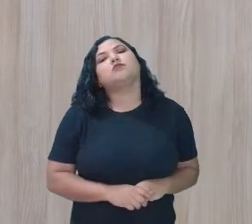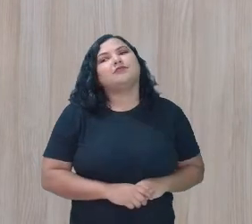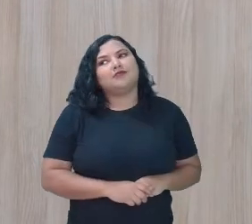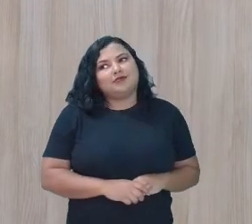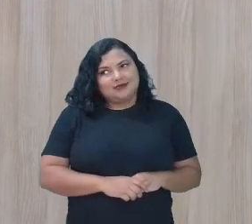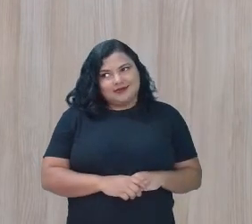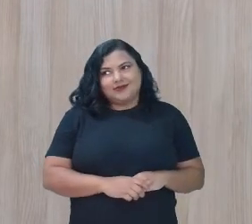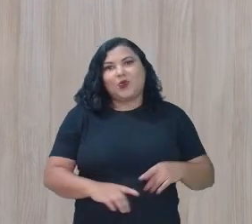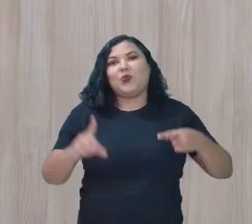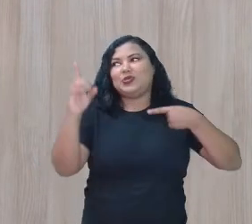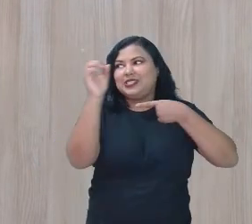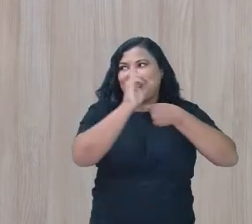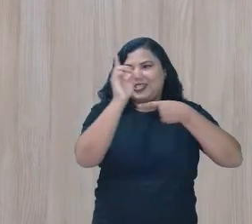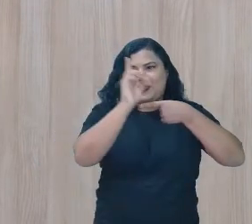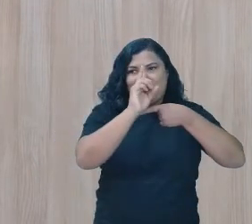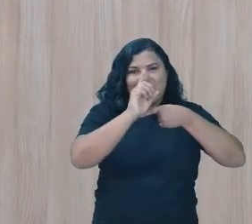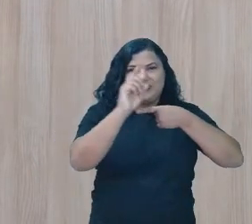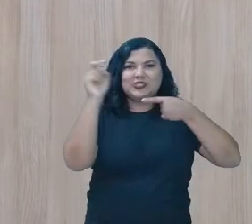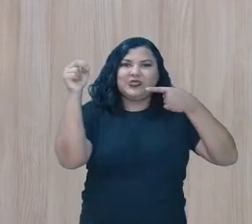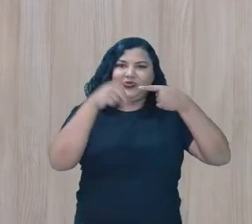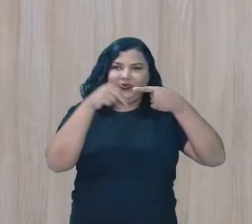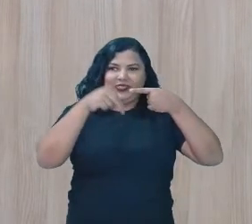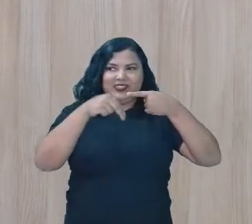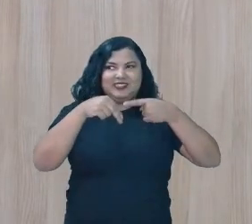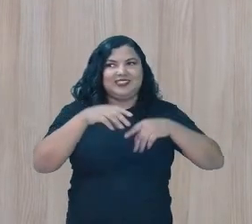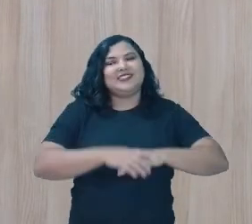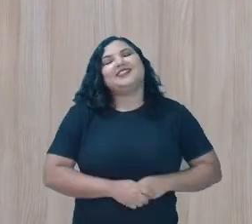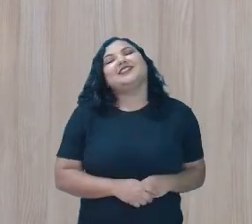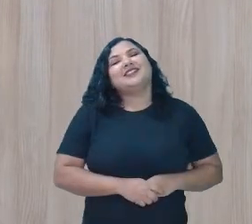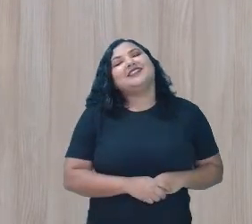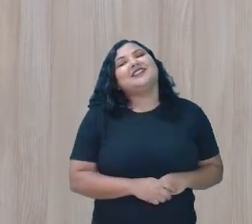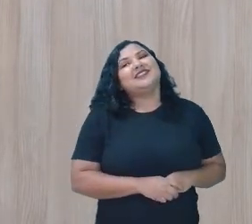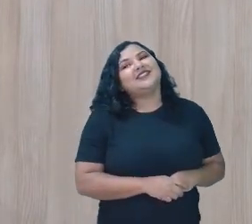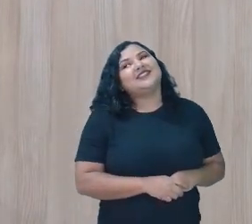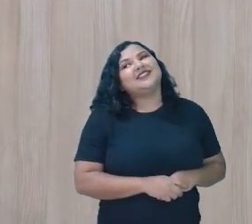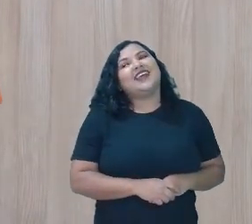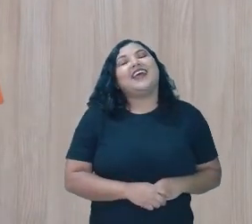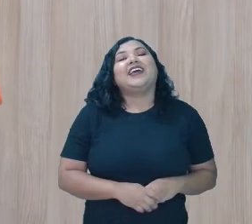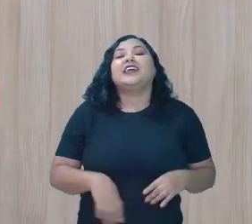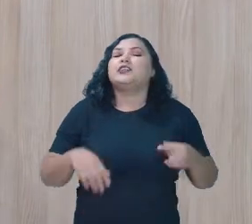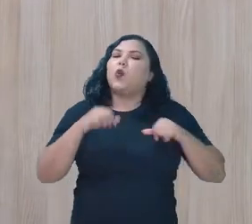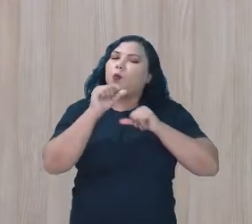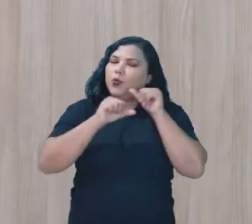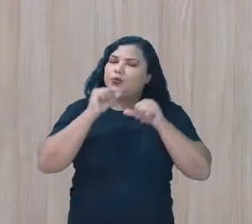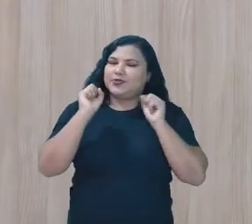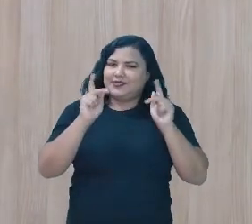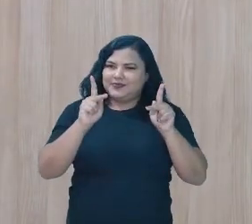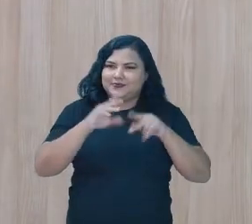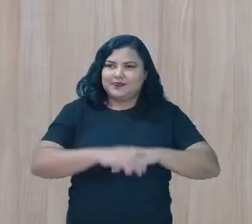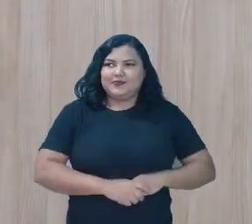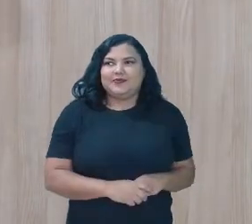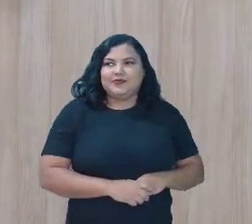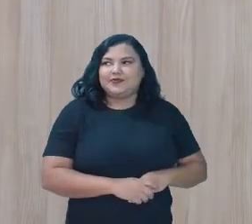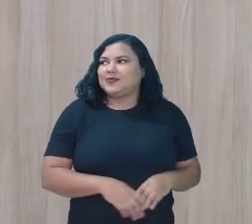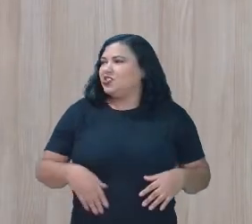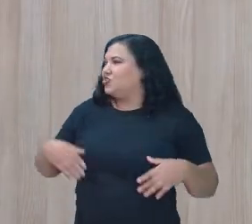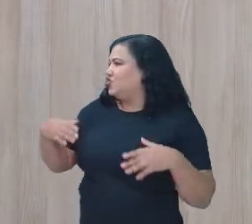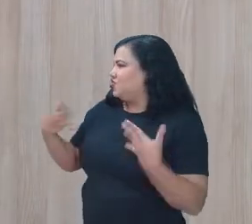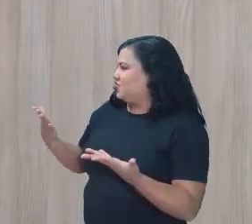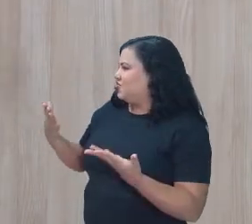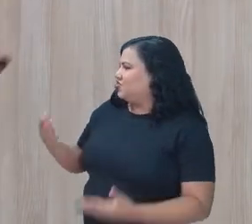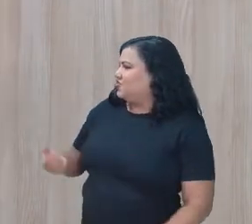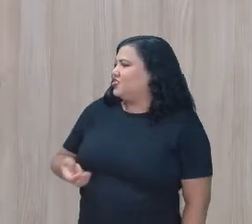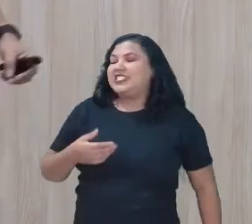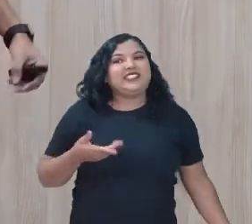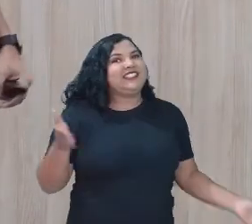O denominador, Dini gostou de 90. O denominador vai para o numerador e vice-versa, tá bom? Dini,